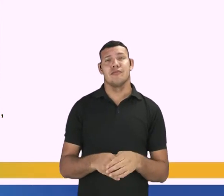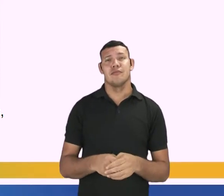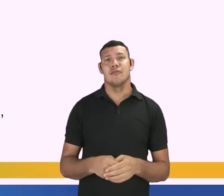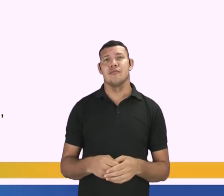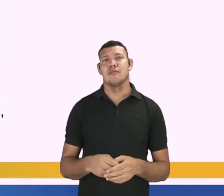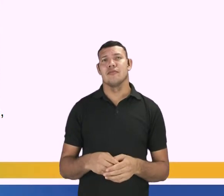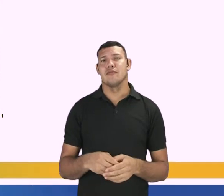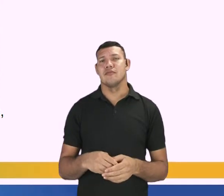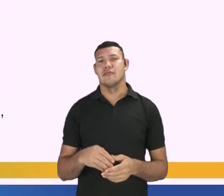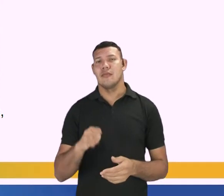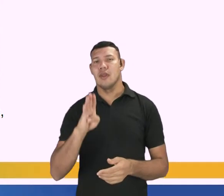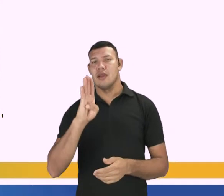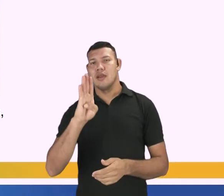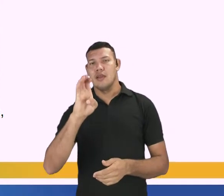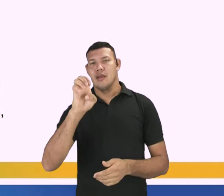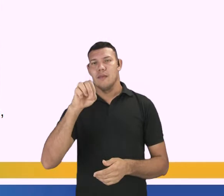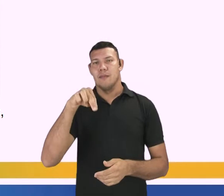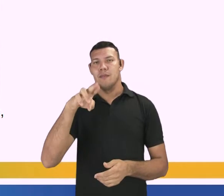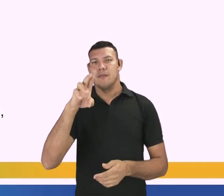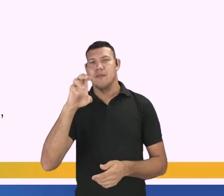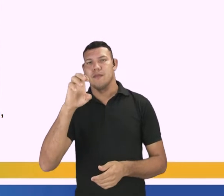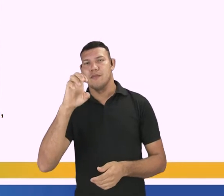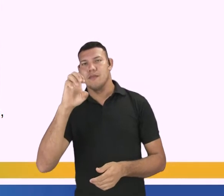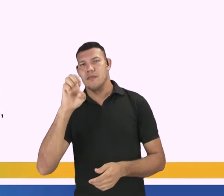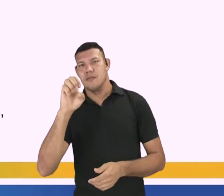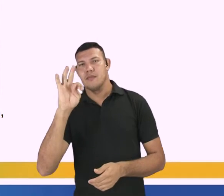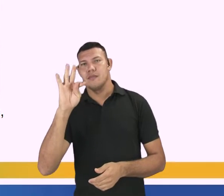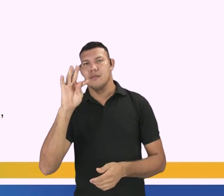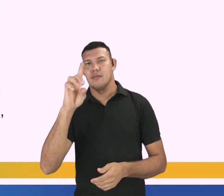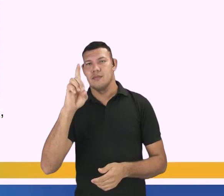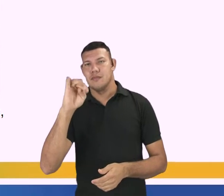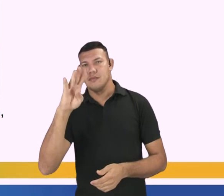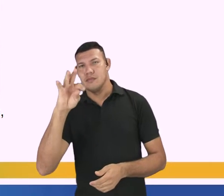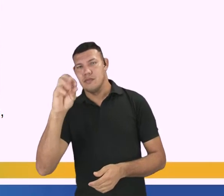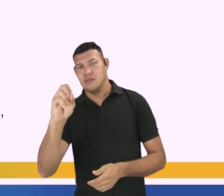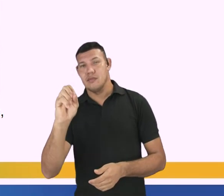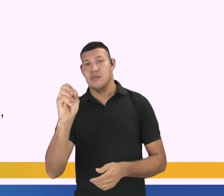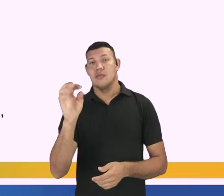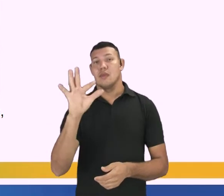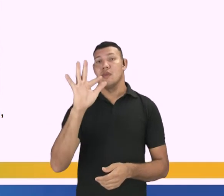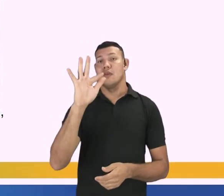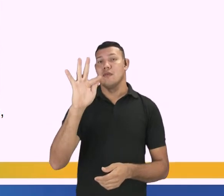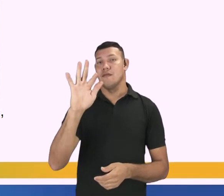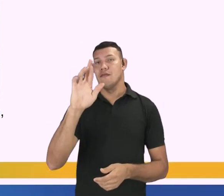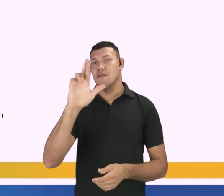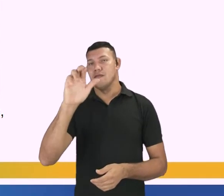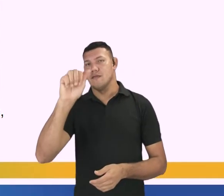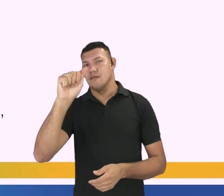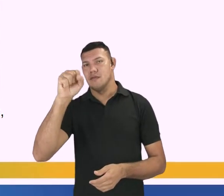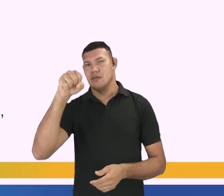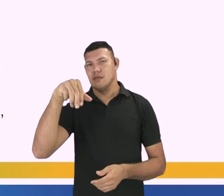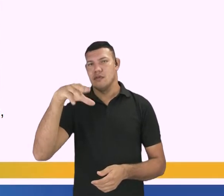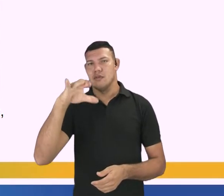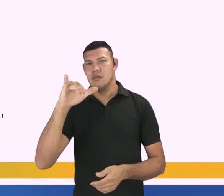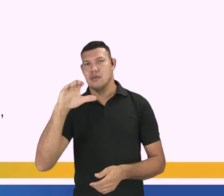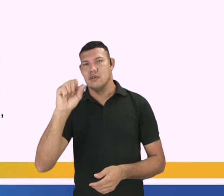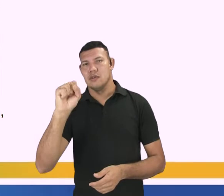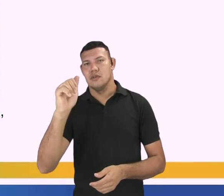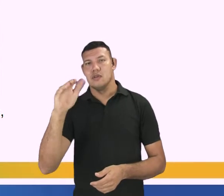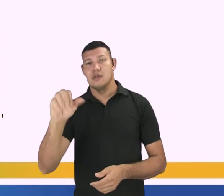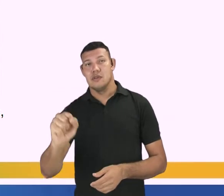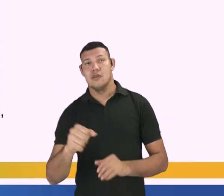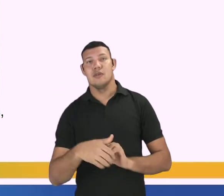os beneditos, né? Nós temos os franciscanos e nós temos os dominicanos. E também nós temos a ordem